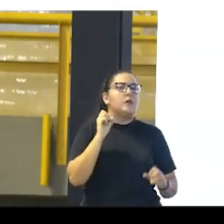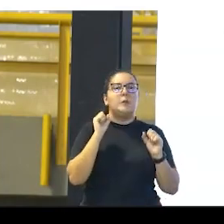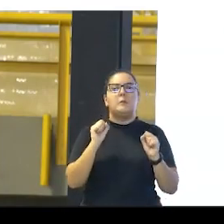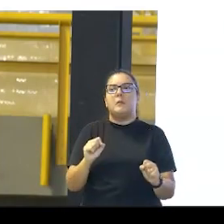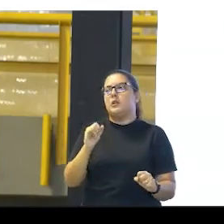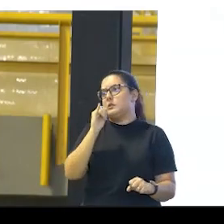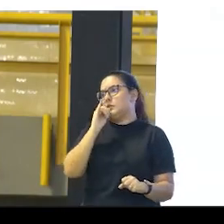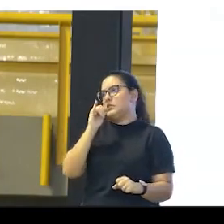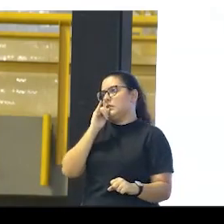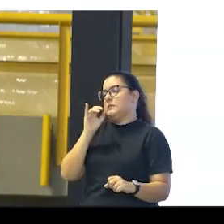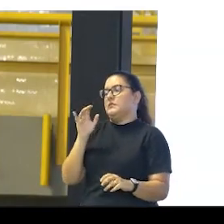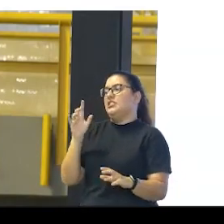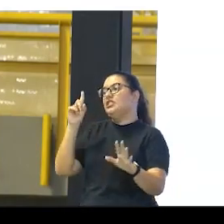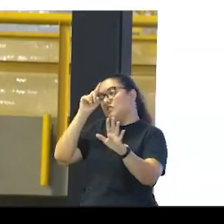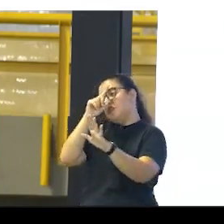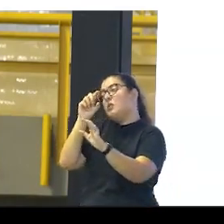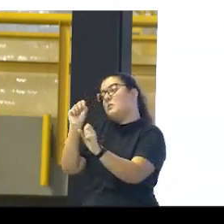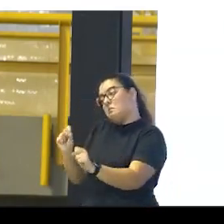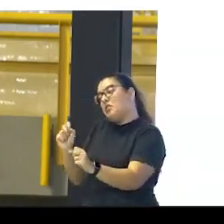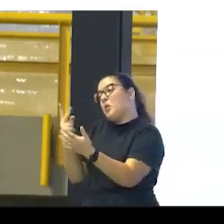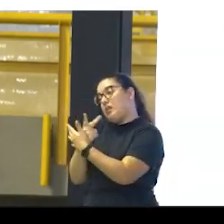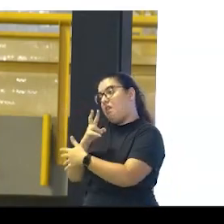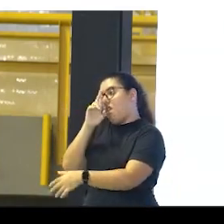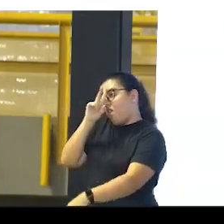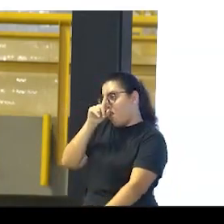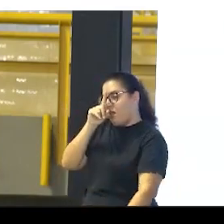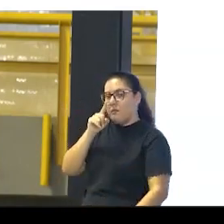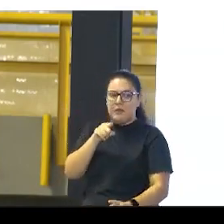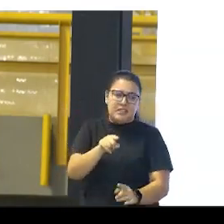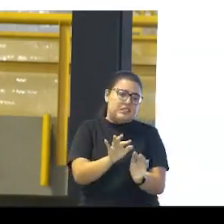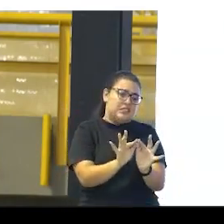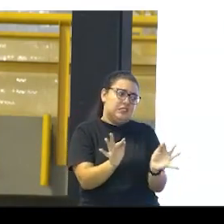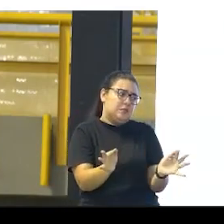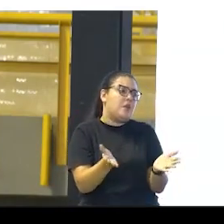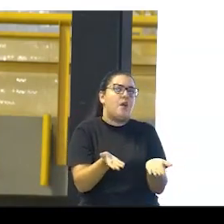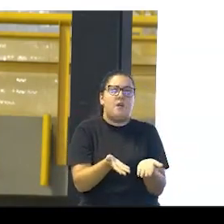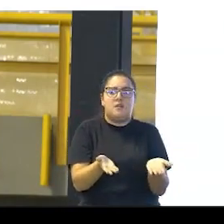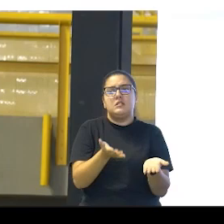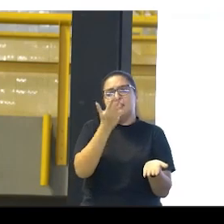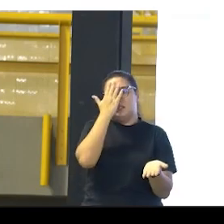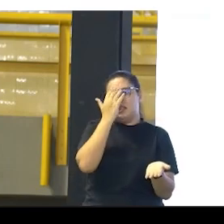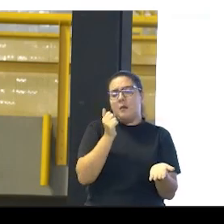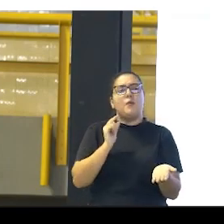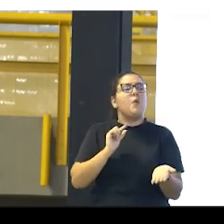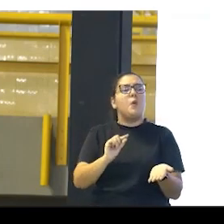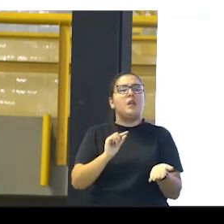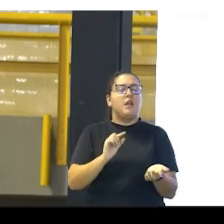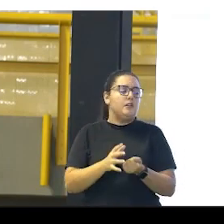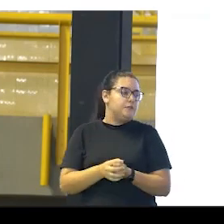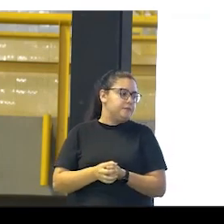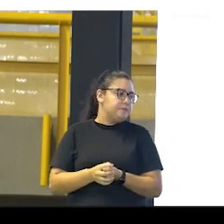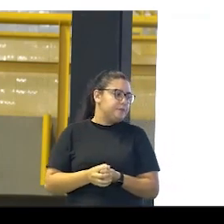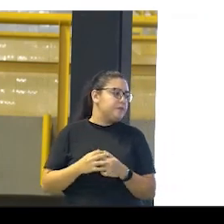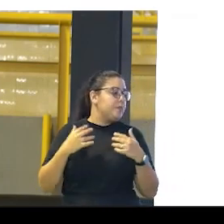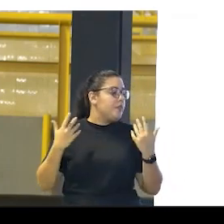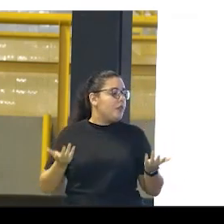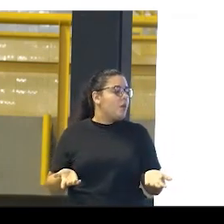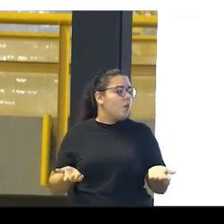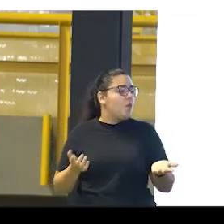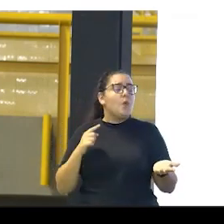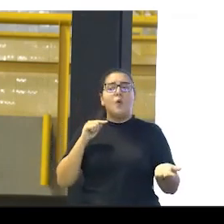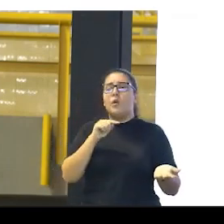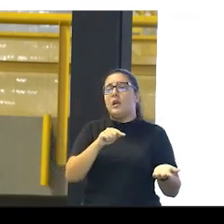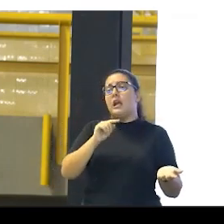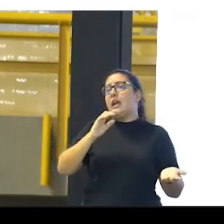nas grandes. Nas pequenas você não vai tropeçar. Isso aqui você tem que saber. Ah, mas, Josias, isso